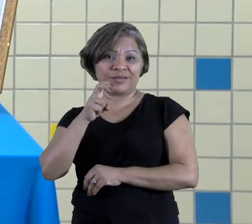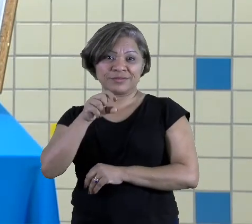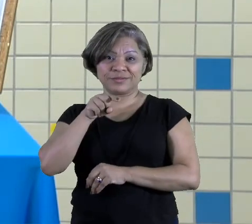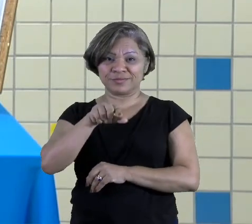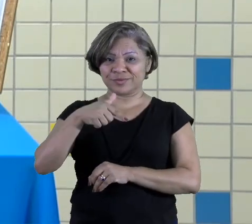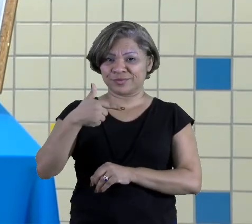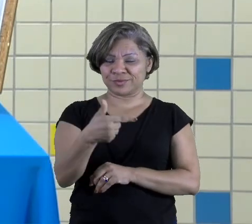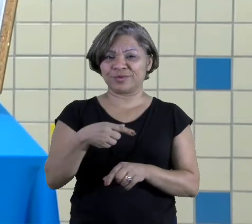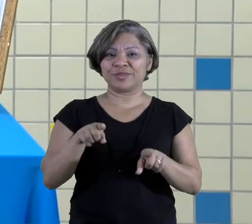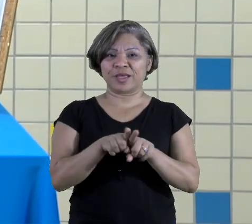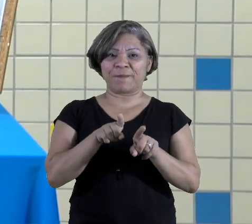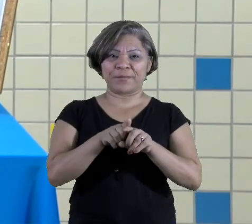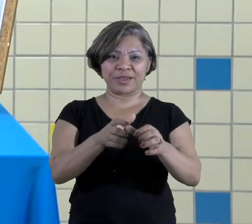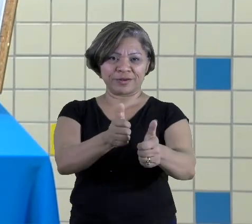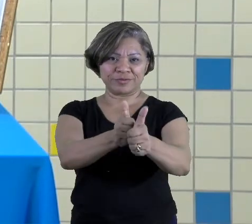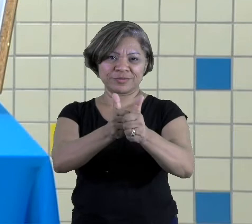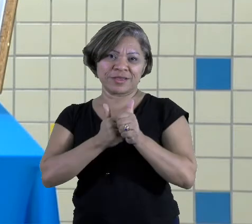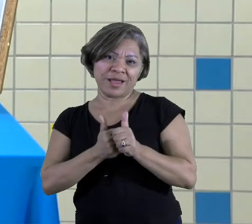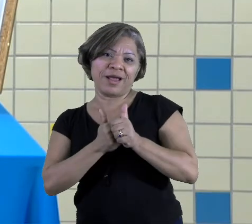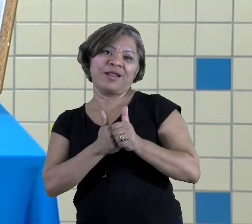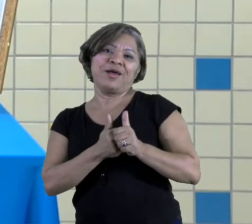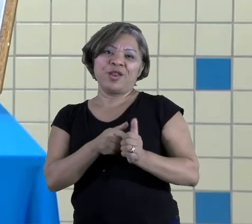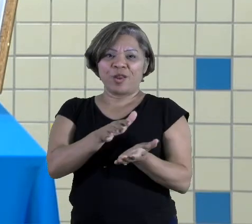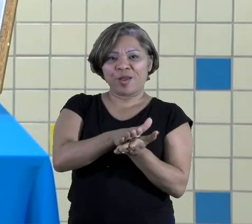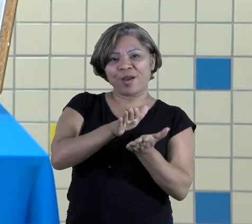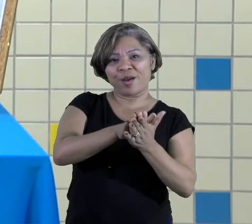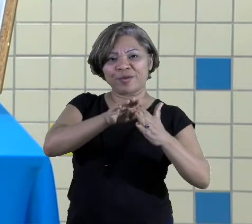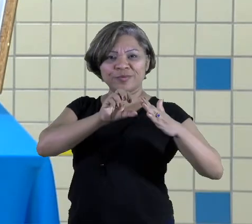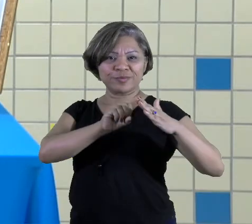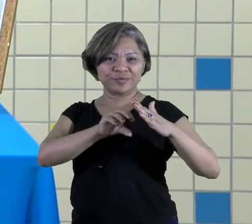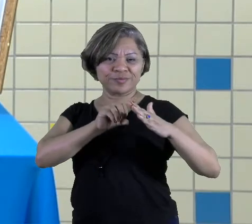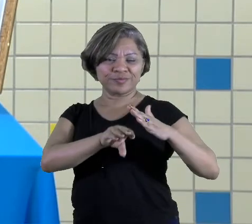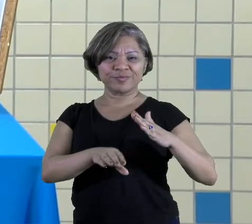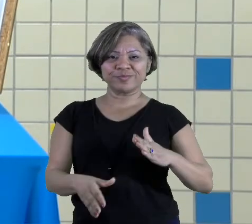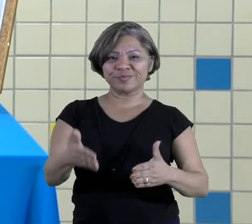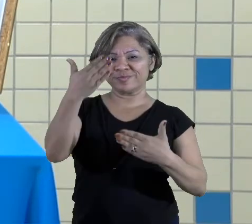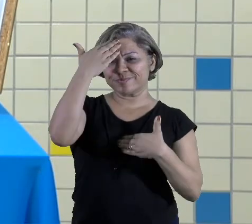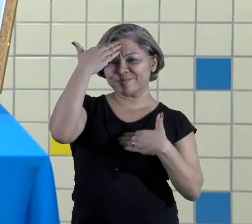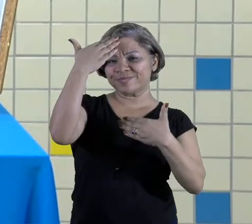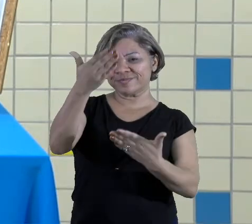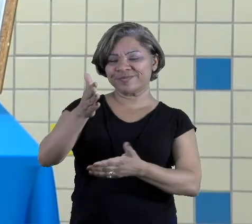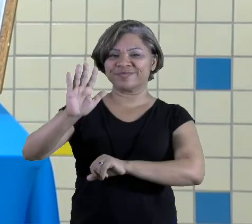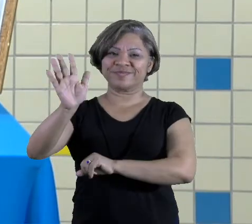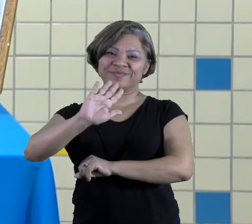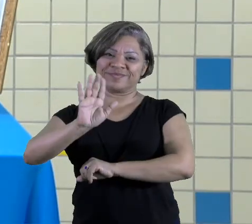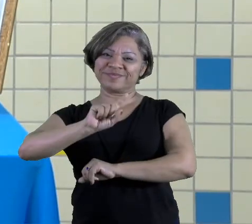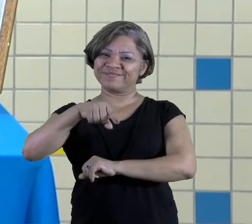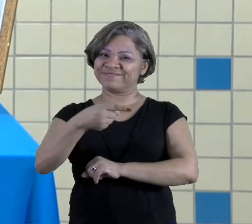acompanhe na nossa ferramenta do Palmas Homeschool. Muito obrigada e até a próxima!